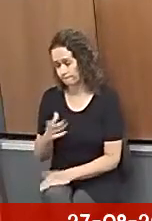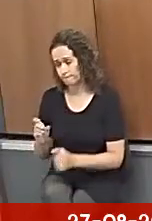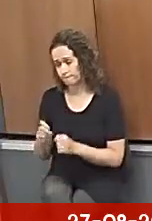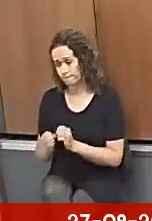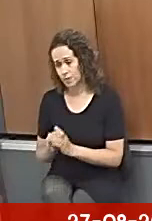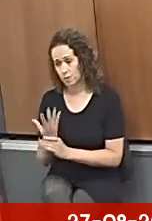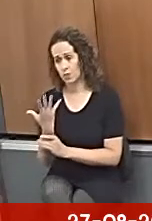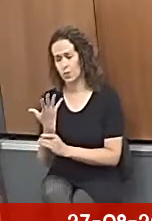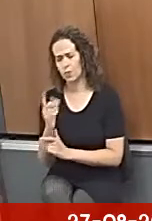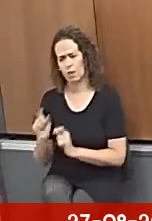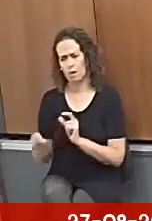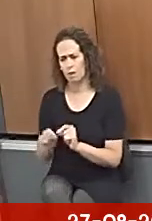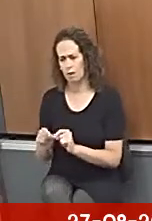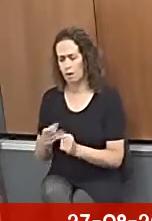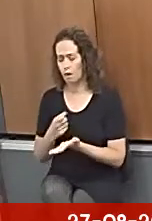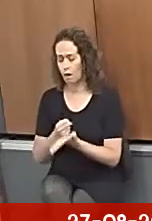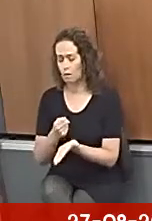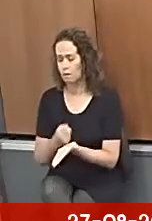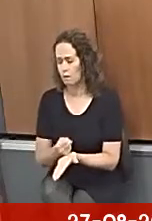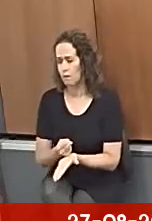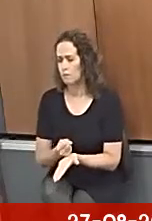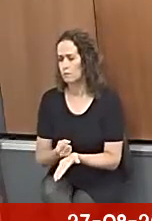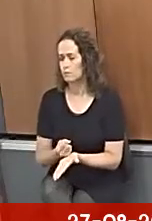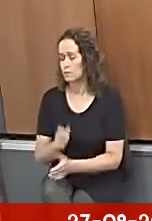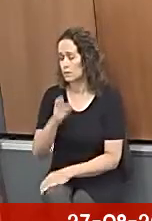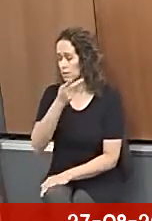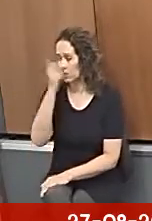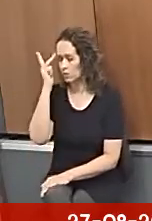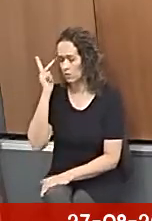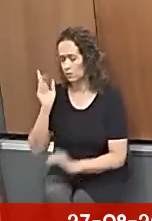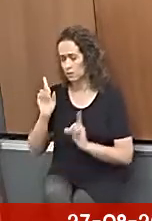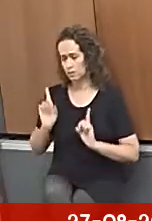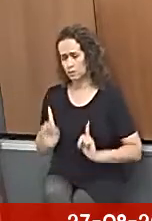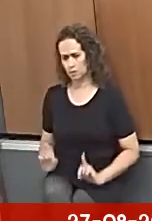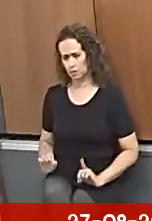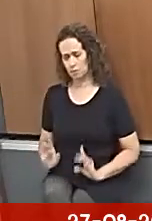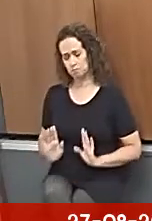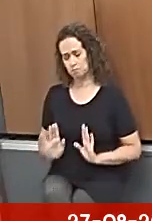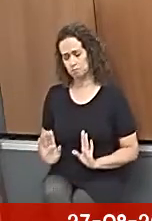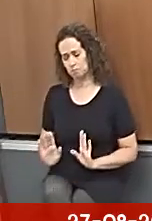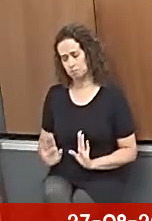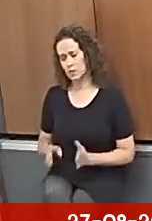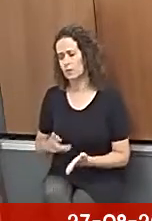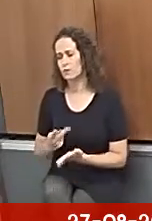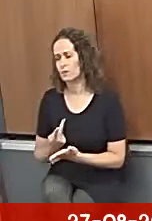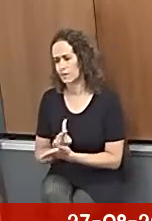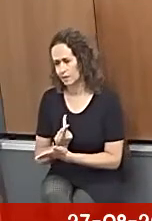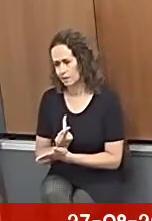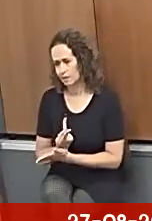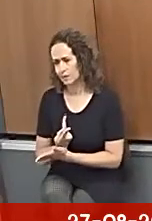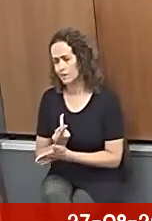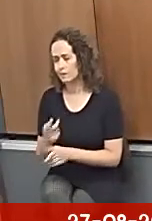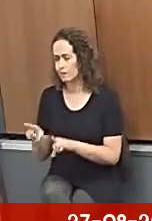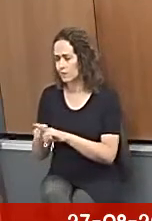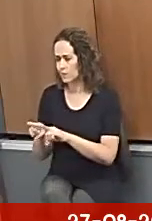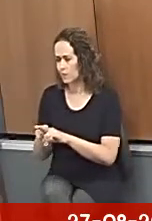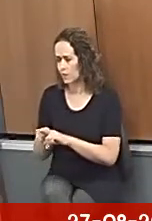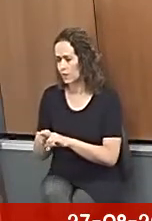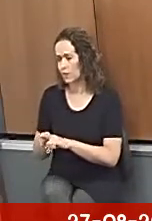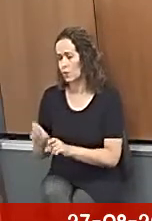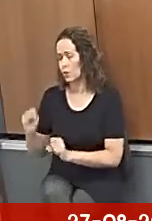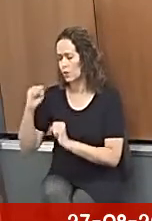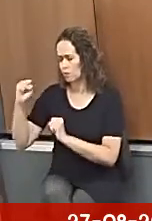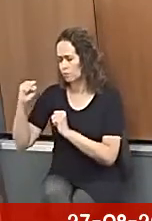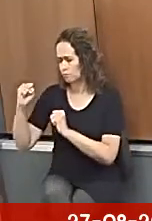deficiência esse programa como acontece com o sócio torcedor faz com que o